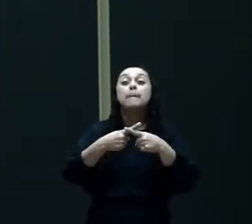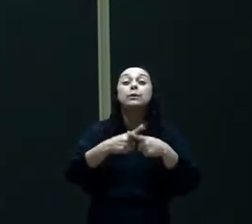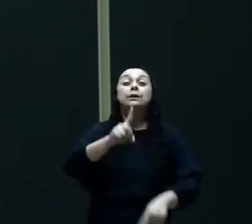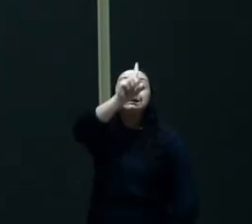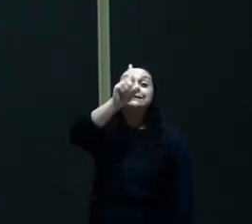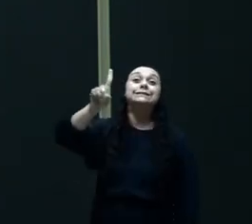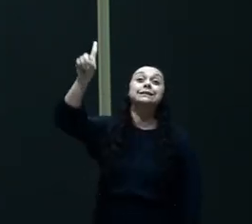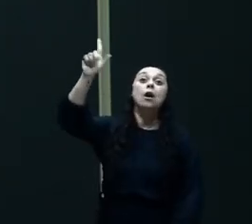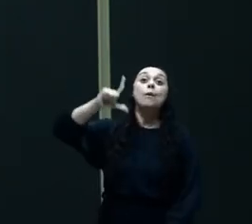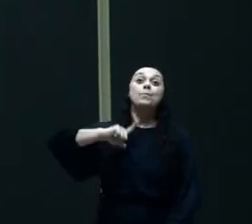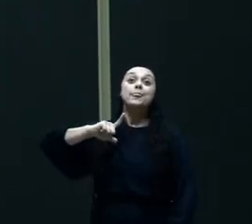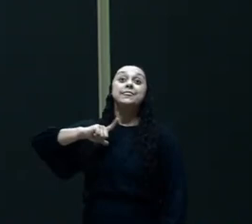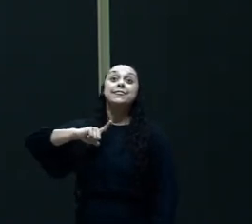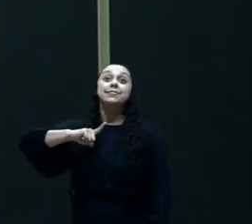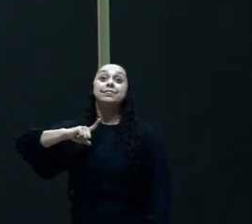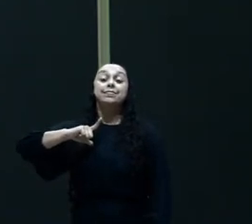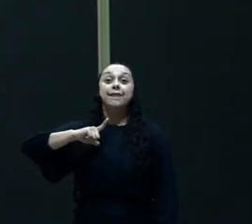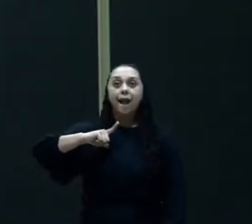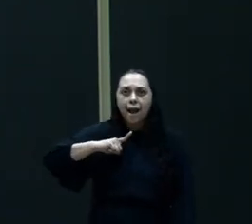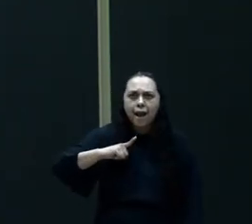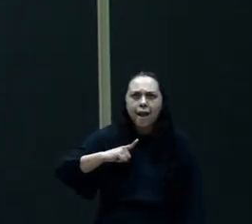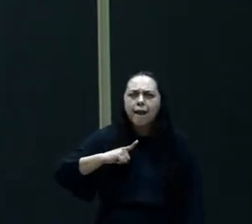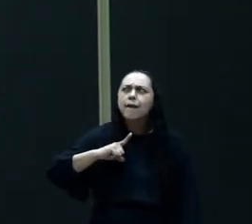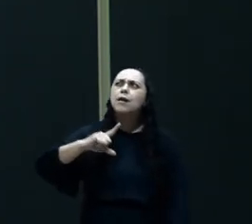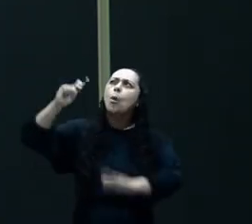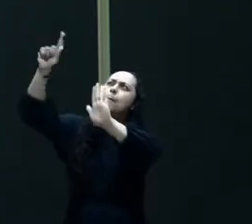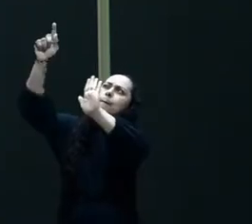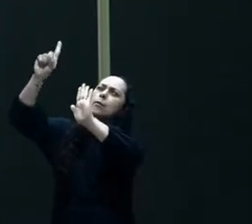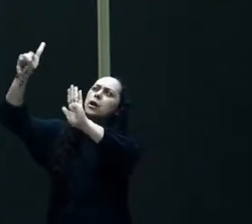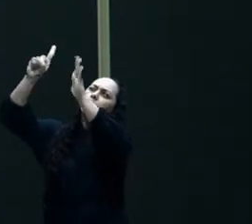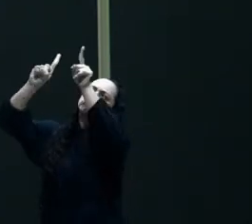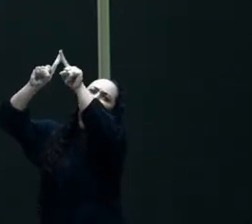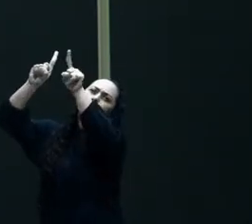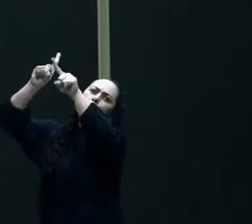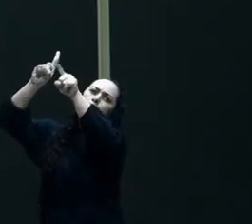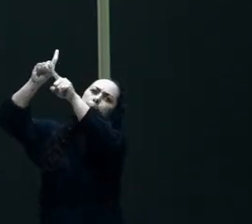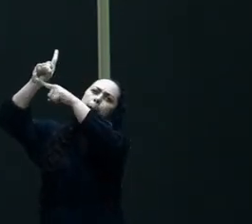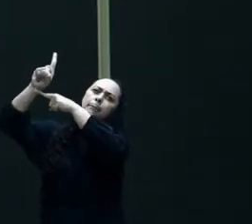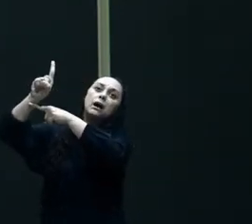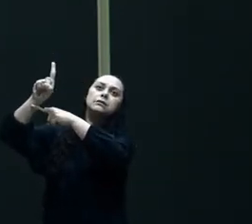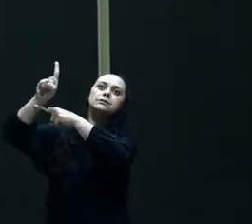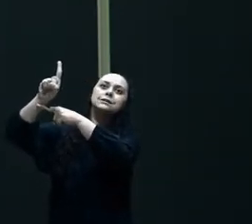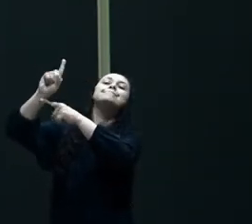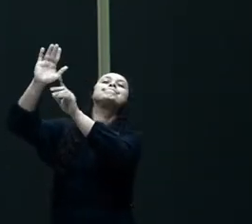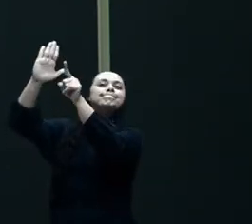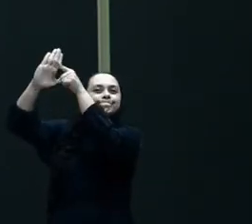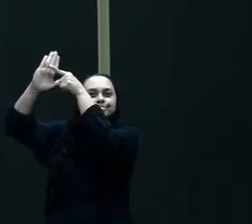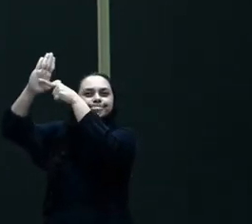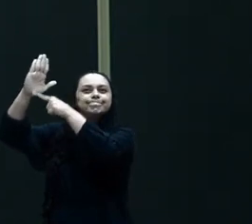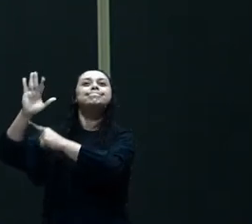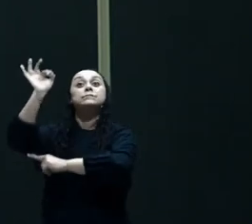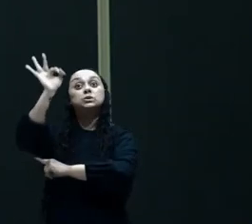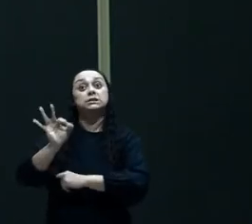caminho aoma ven se cumprir e o caminho é dele a forma é dele Deus vai fazer como ele